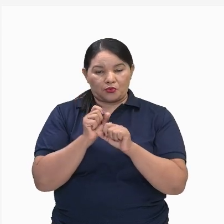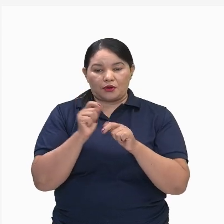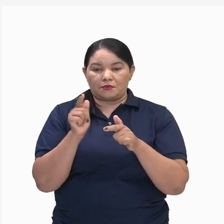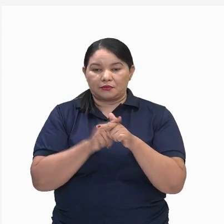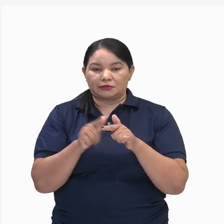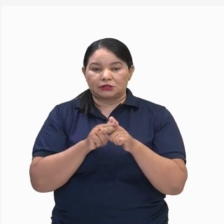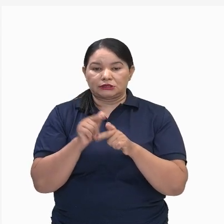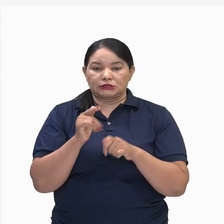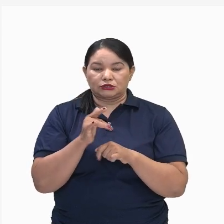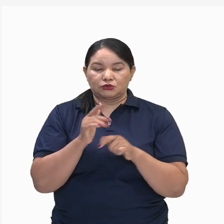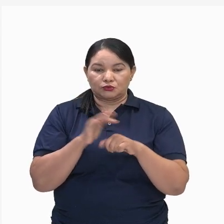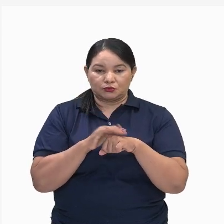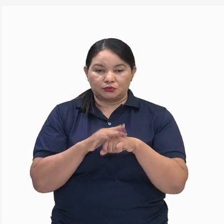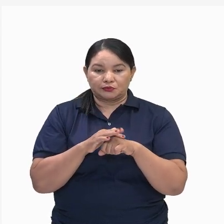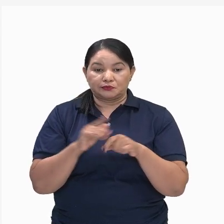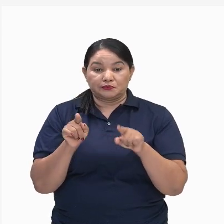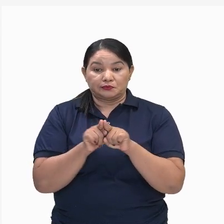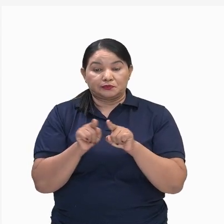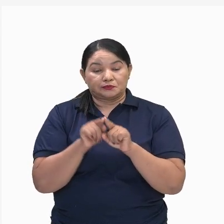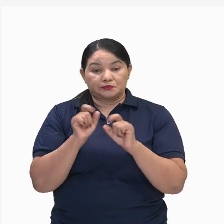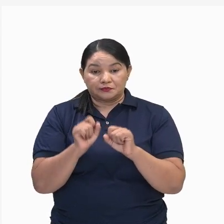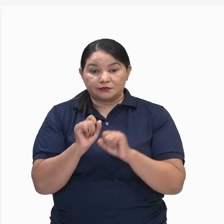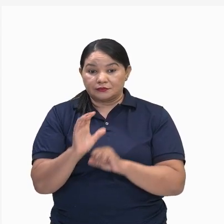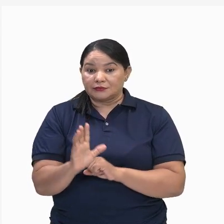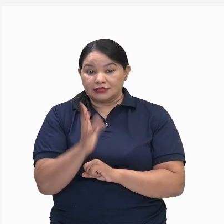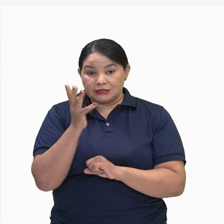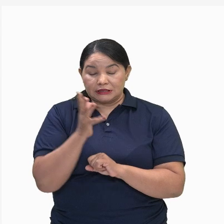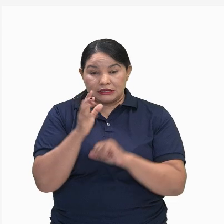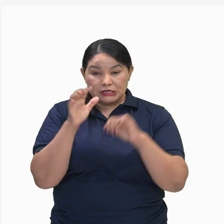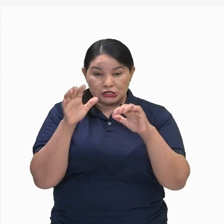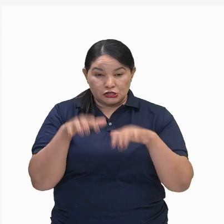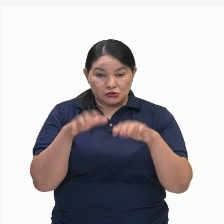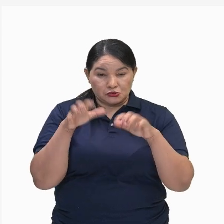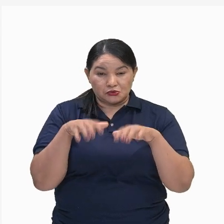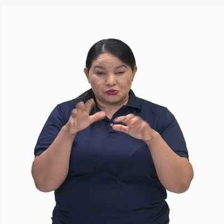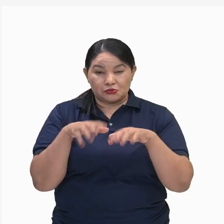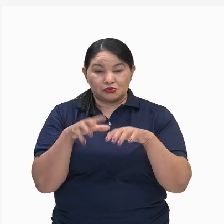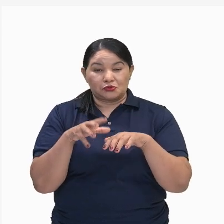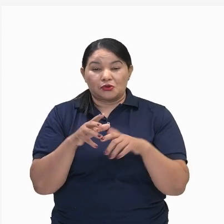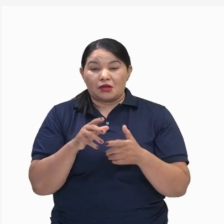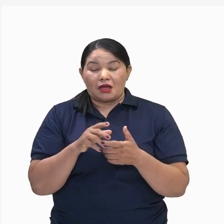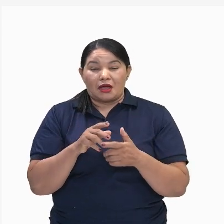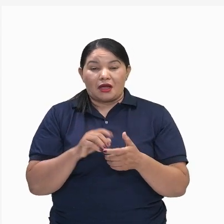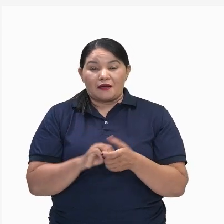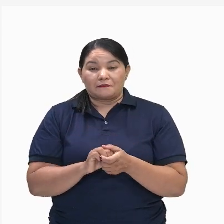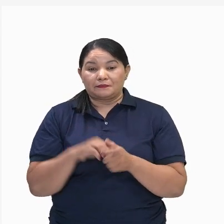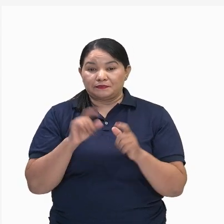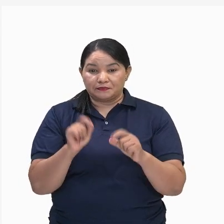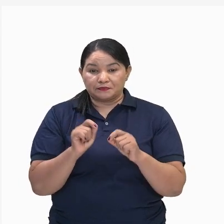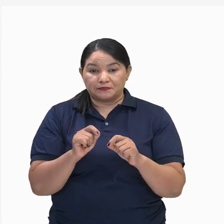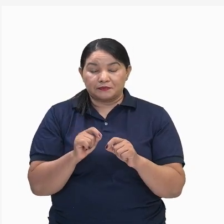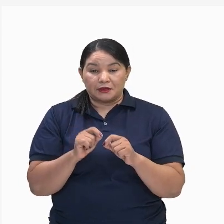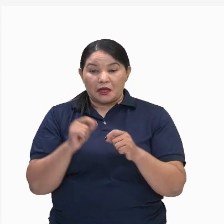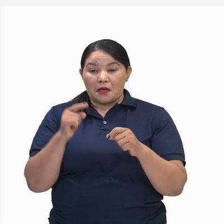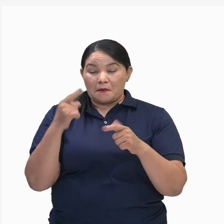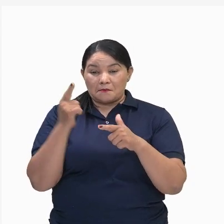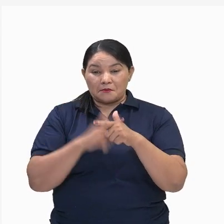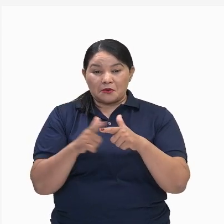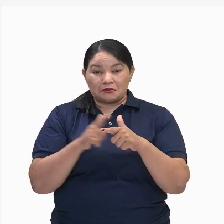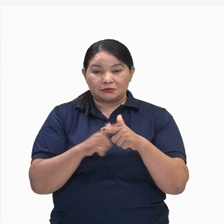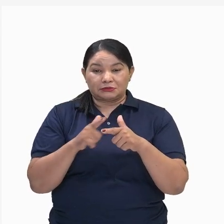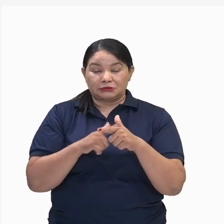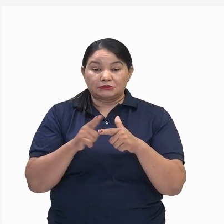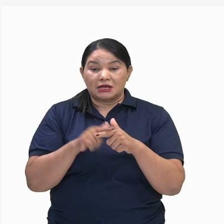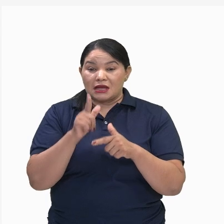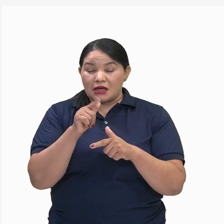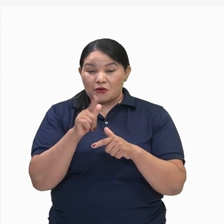pode, né, ocorrer a formação de chuva ácida provocada ali, né, pela reação do vapor da água